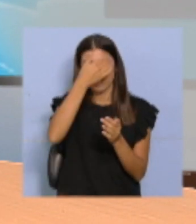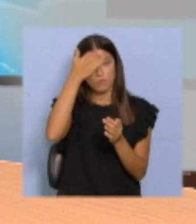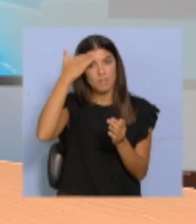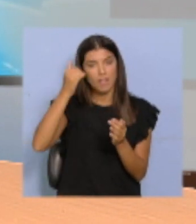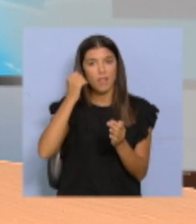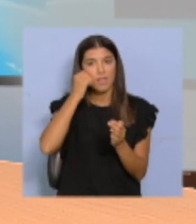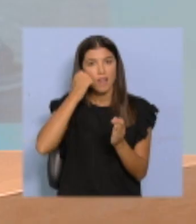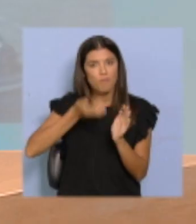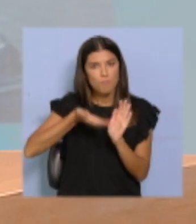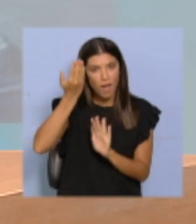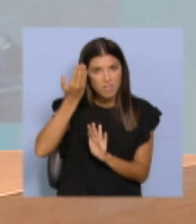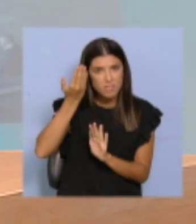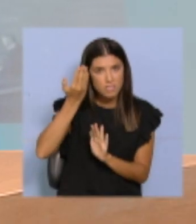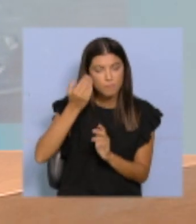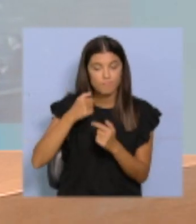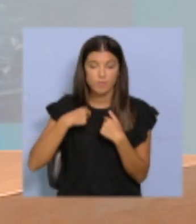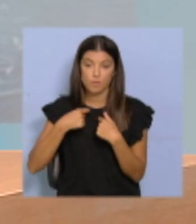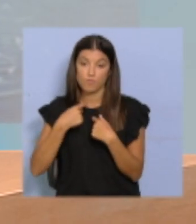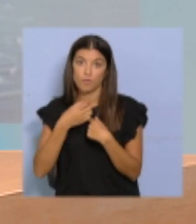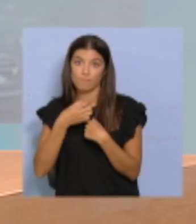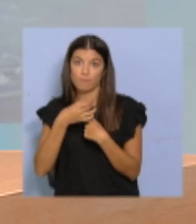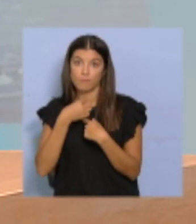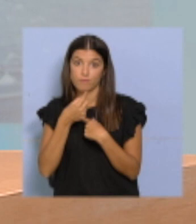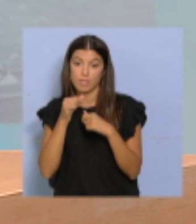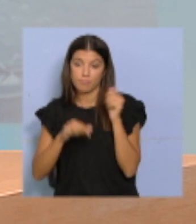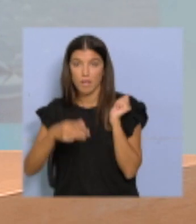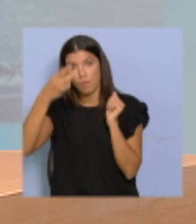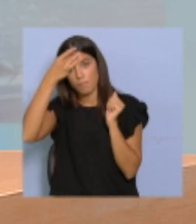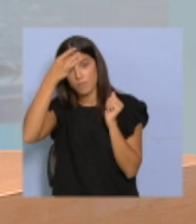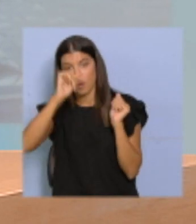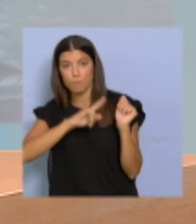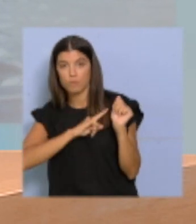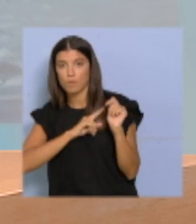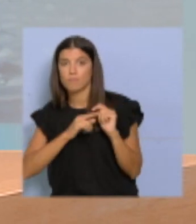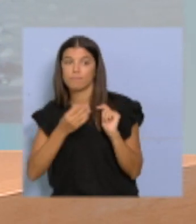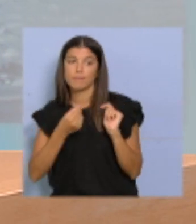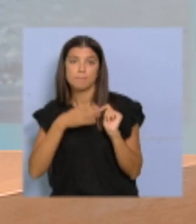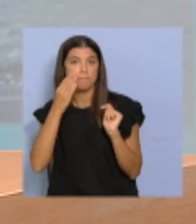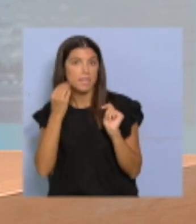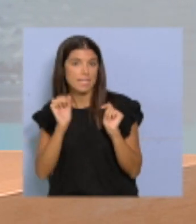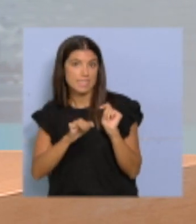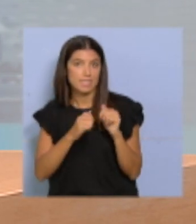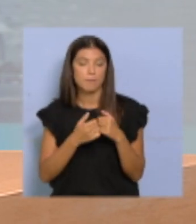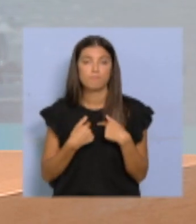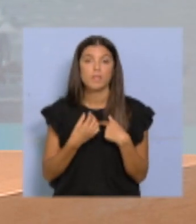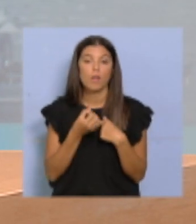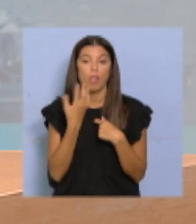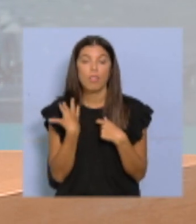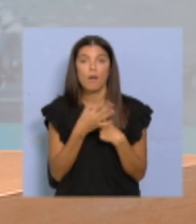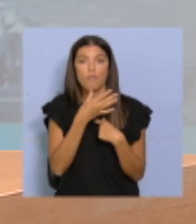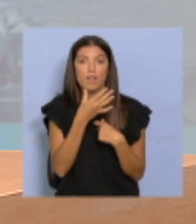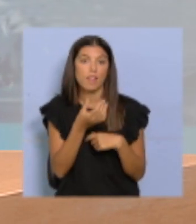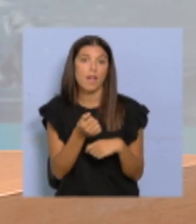Eu vou apresentar a minha opinião pessoal, eu julgo que sim, de facto, e deparámos com isso. Há bocadinho falava dos medos, o medo de confinar, o medo